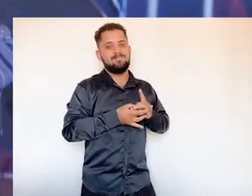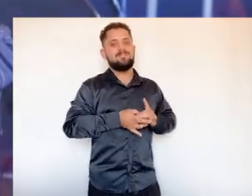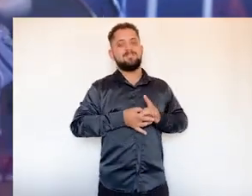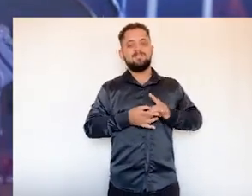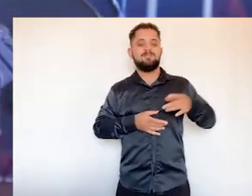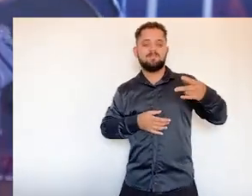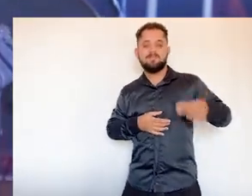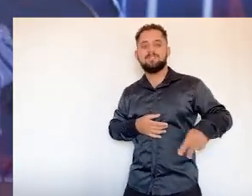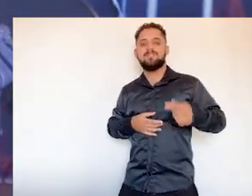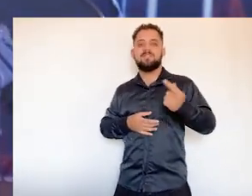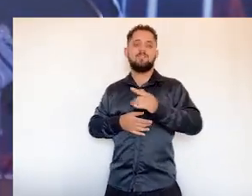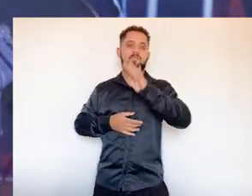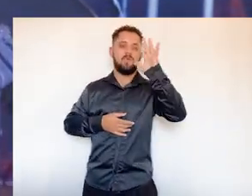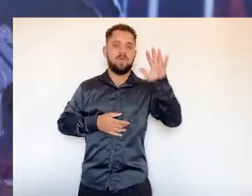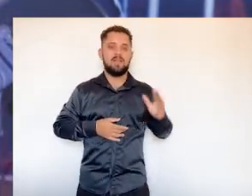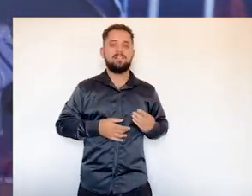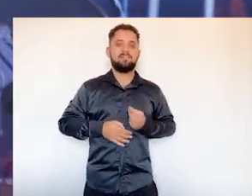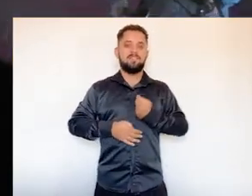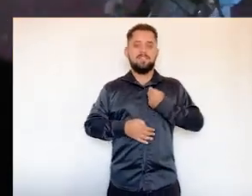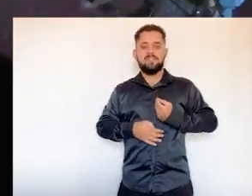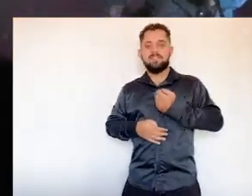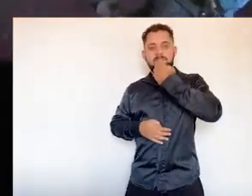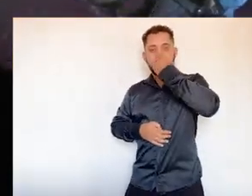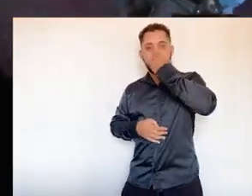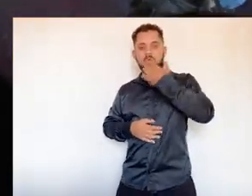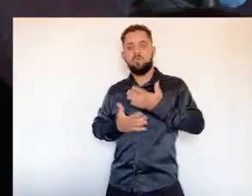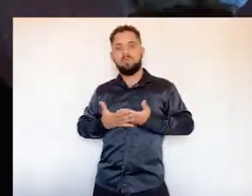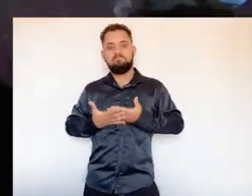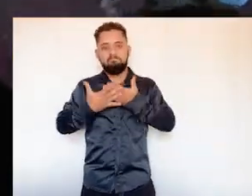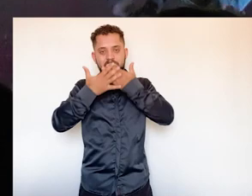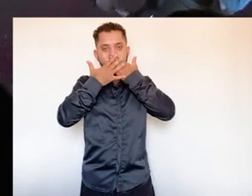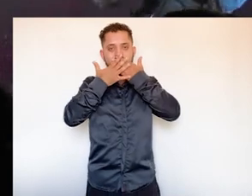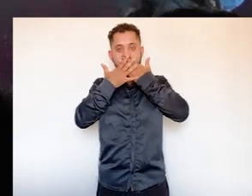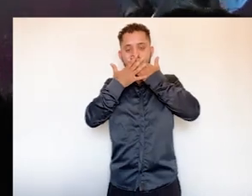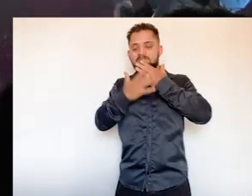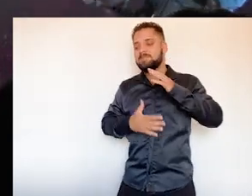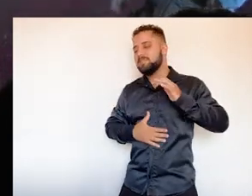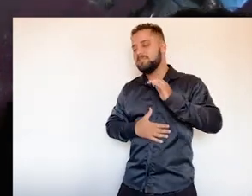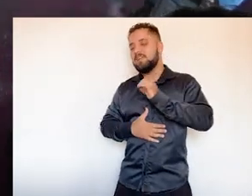vim pra você tomar banho no Bacaiá.